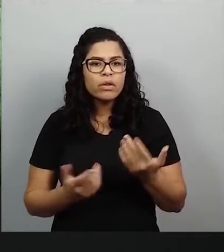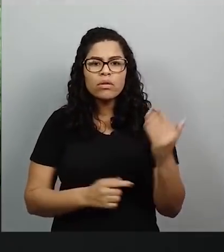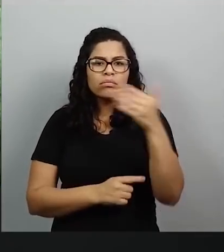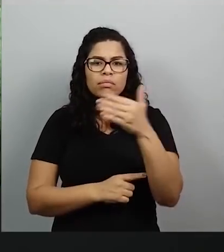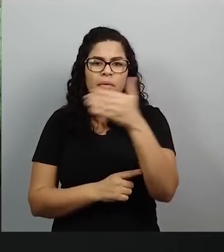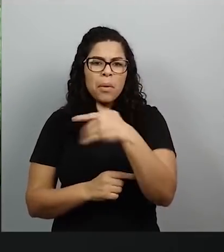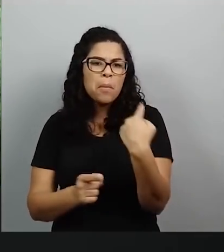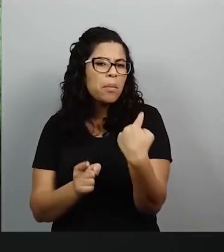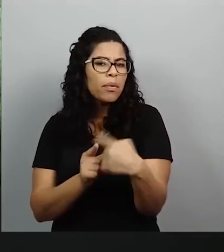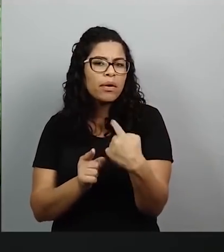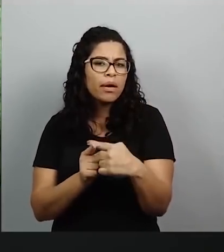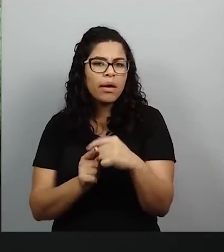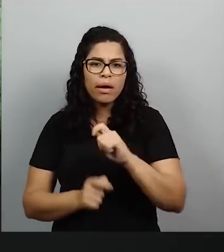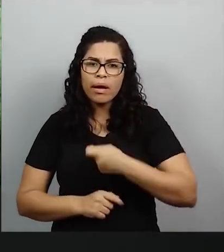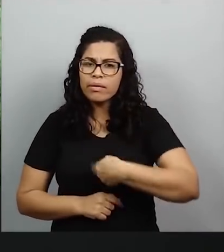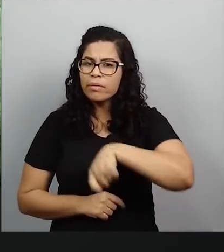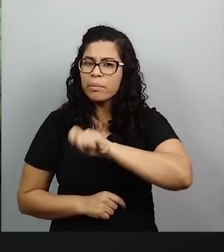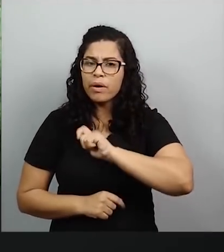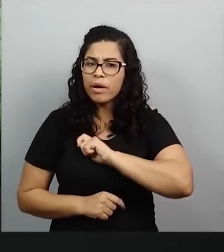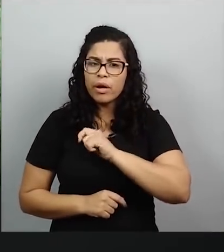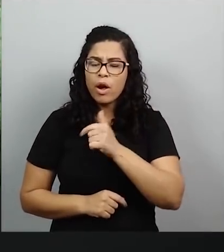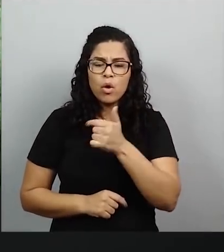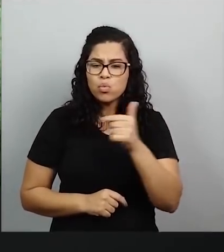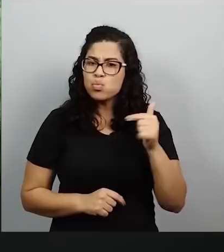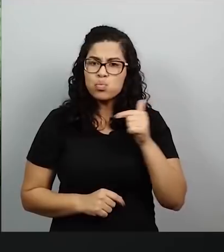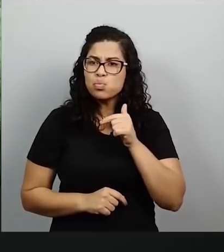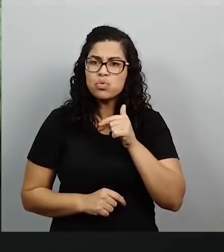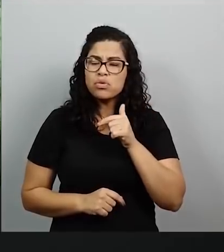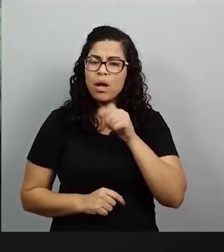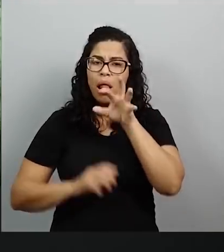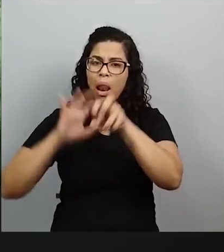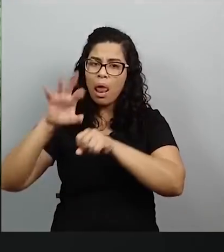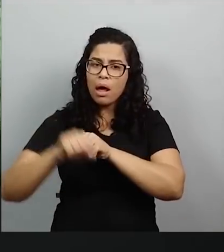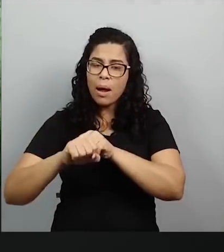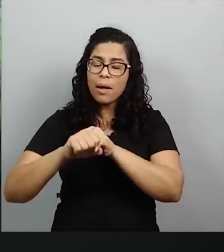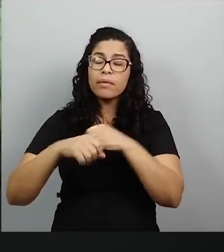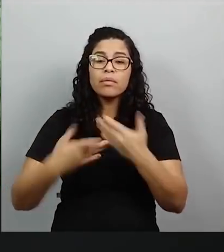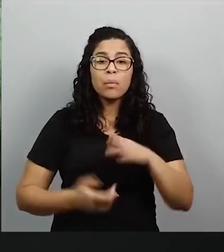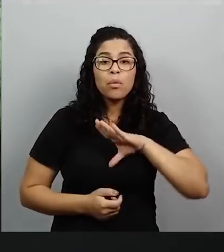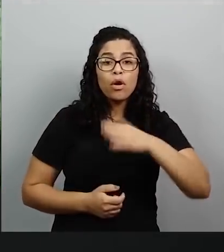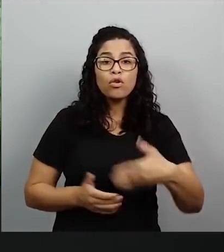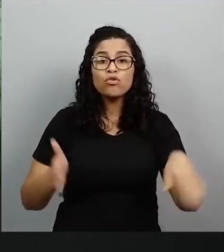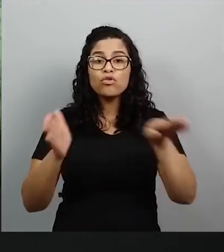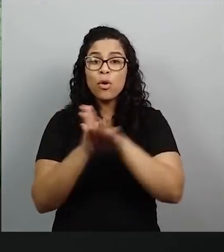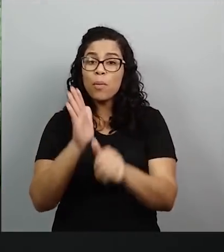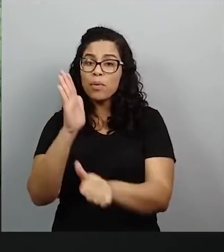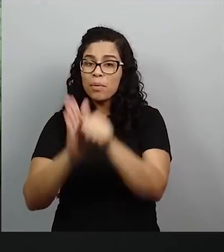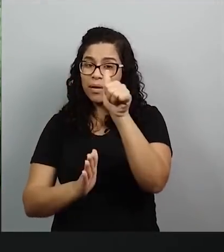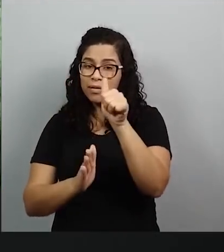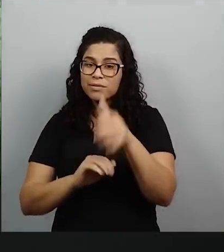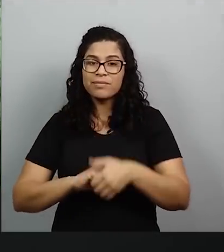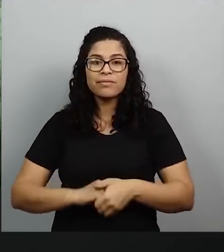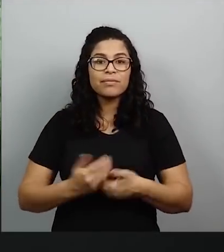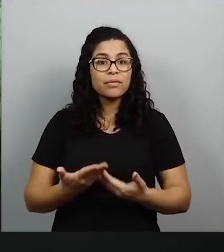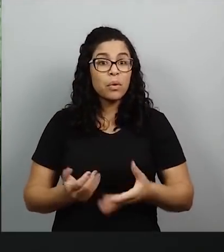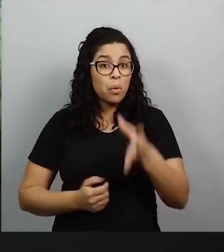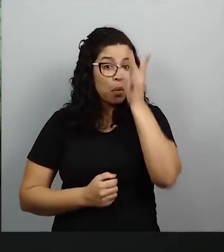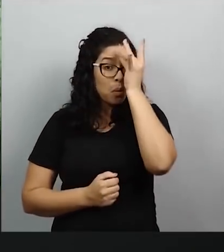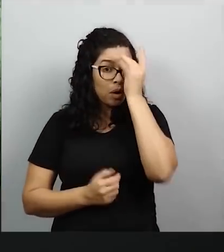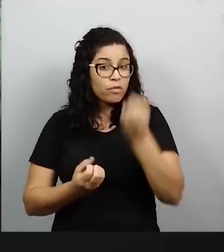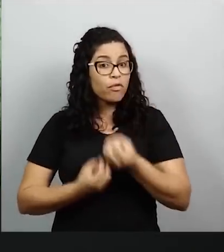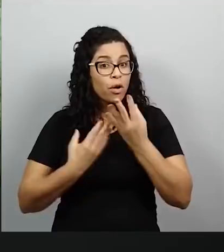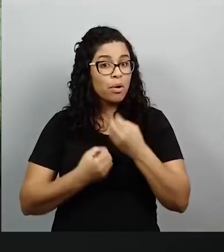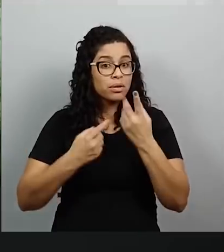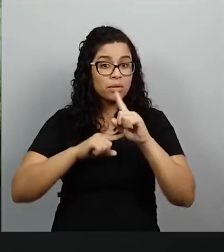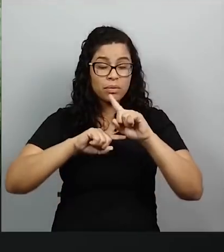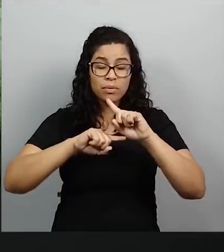seria bem uma invasão, uma vez que a Espanha ainda não tinha ocupado essa parte. Então, Portugal chegou primeiro. Guarda essa informação porque é importante.